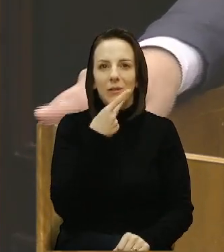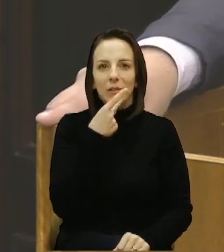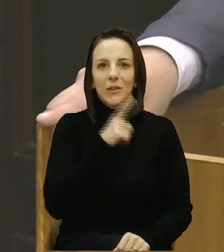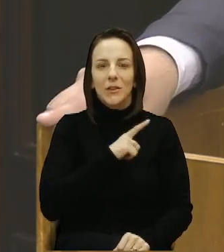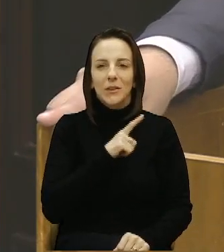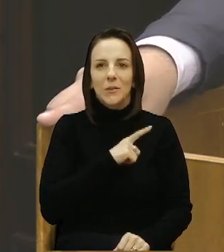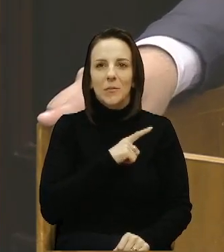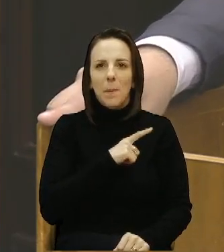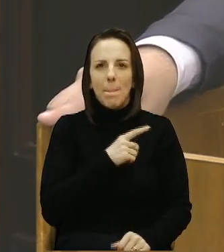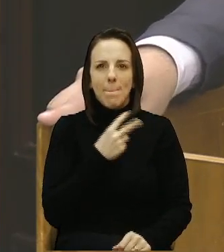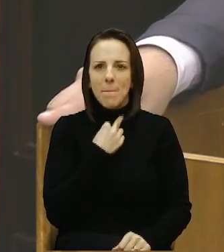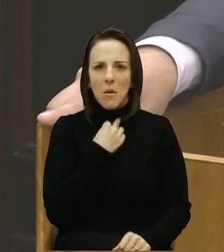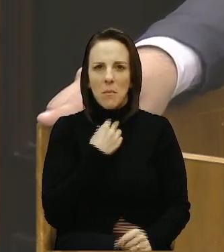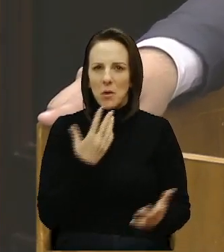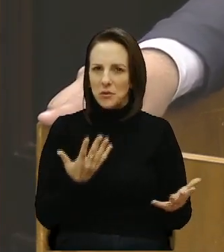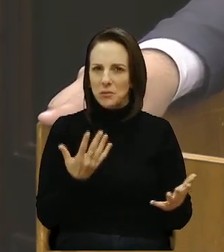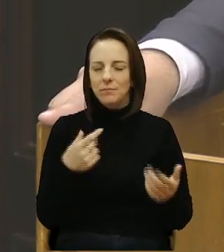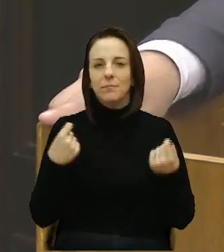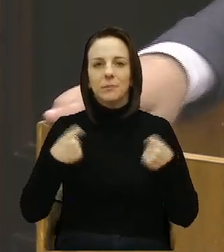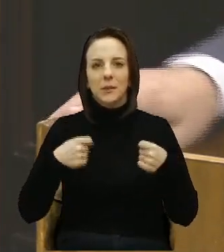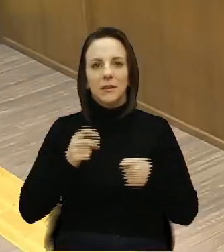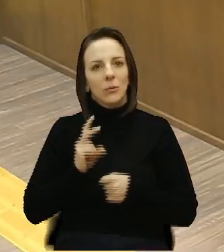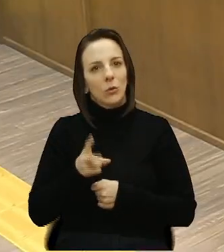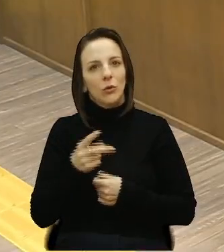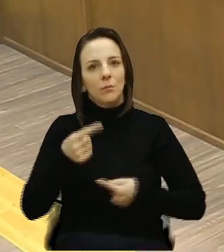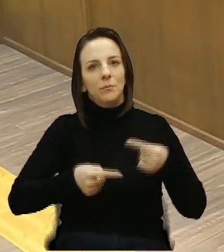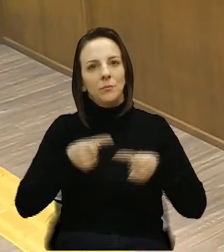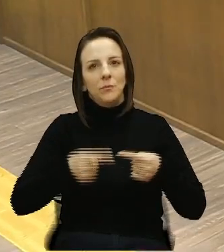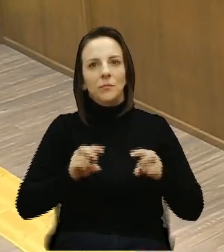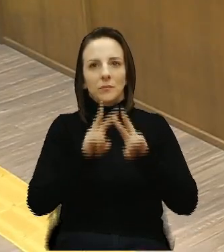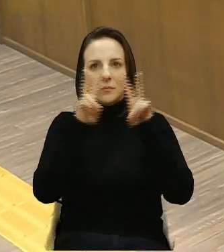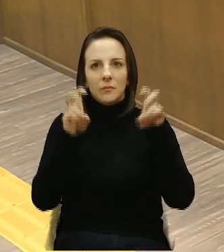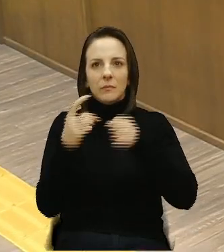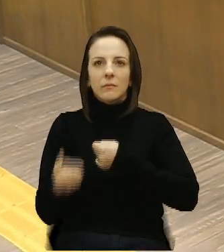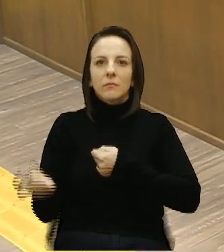que nós vamos seguir discutindo essa questão. Muito obrigado. Devolvo os trabalhos ao vereador Lucas